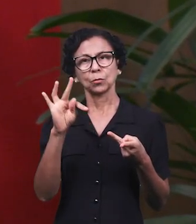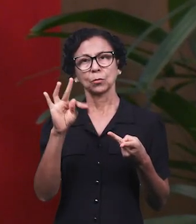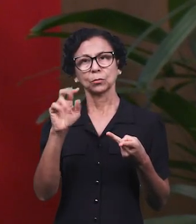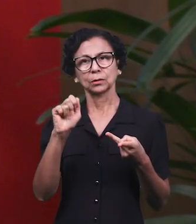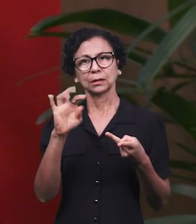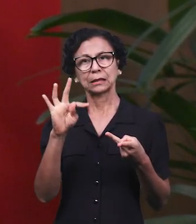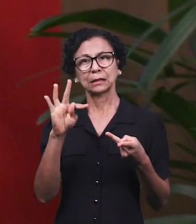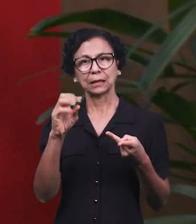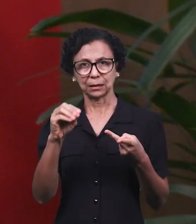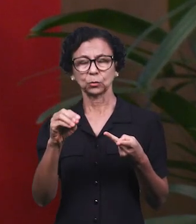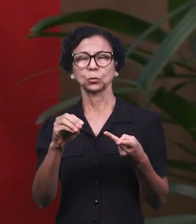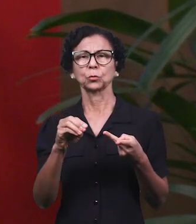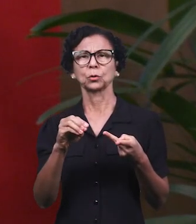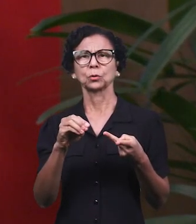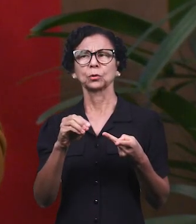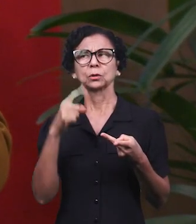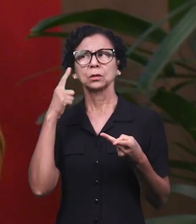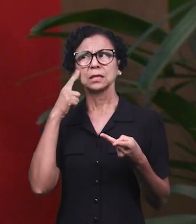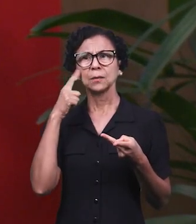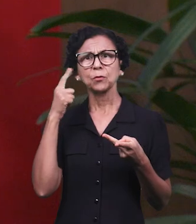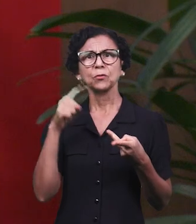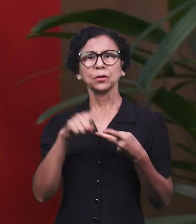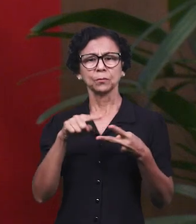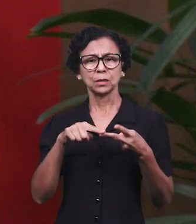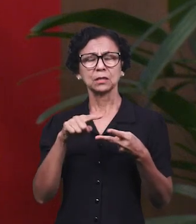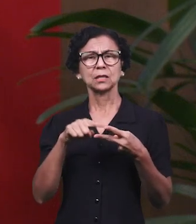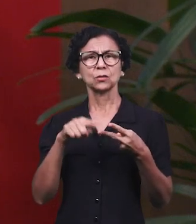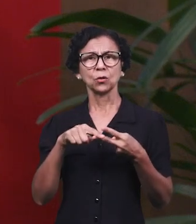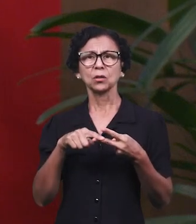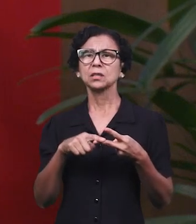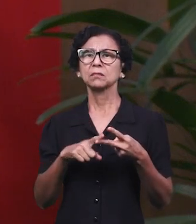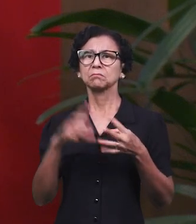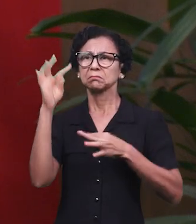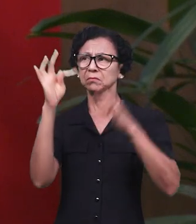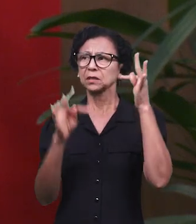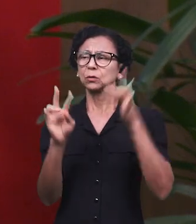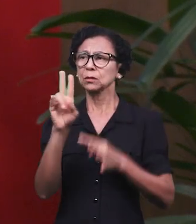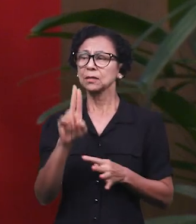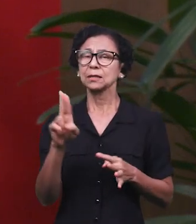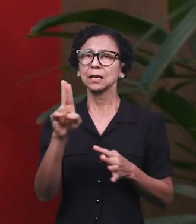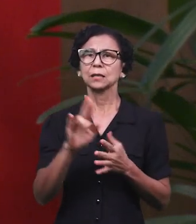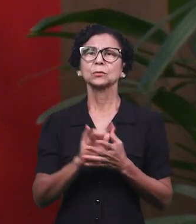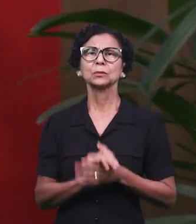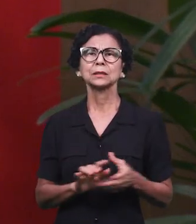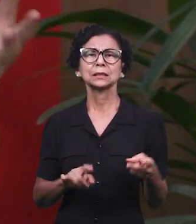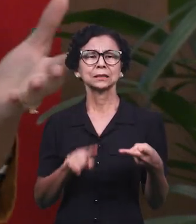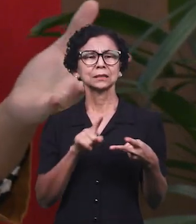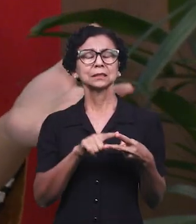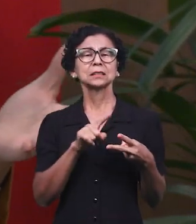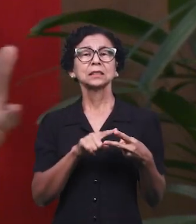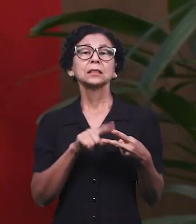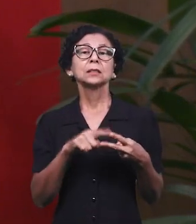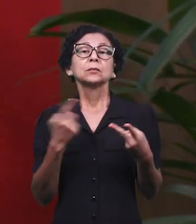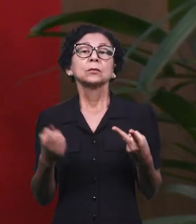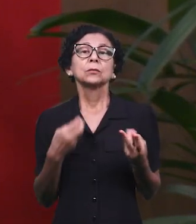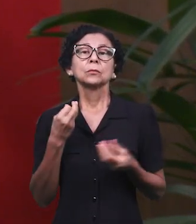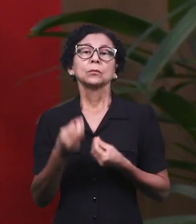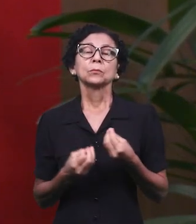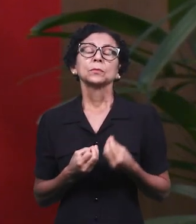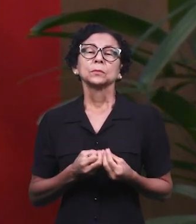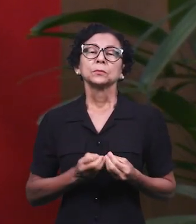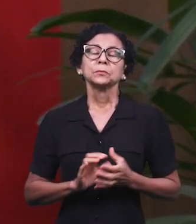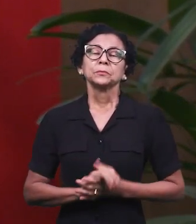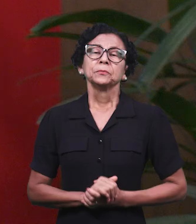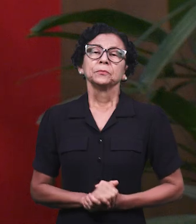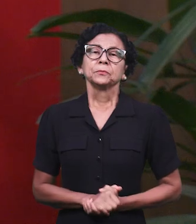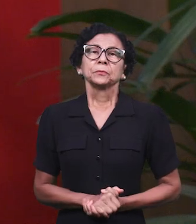internet, na televisão, que as pessoas elas têm feito bastante esse procedimento das facetas. Mas o que são as facetas e como que elas